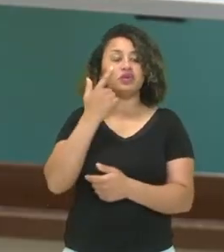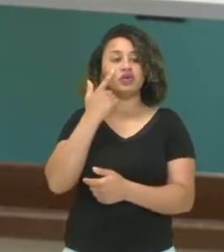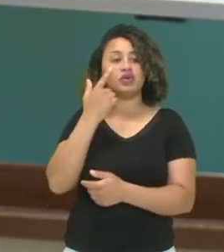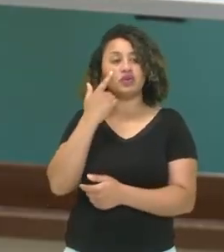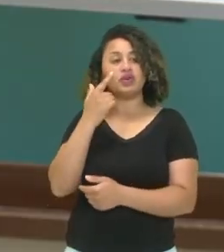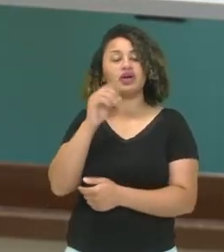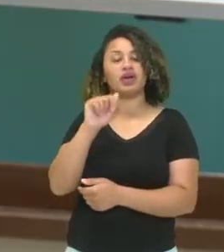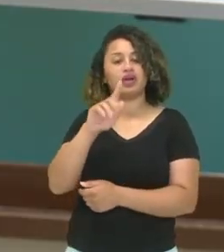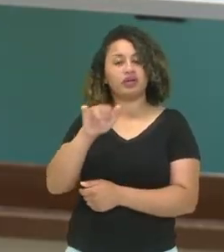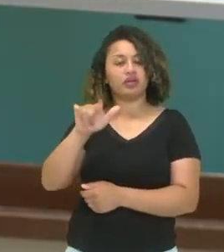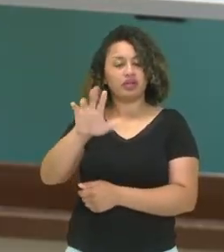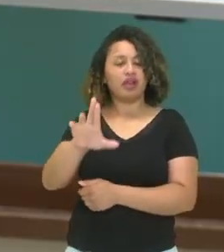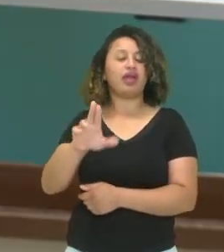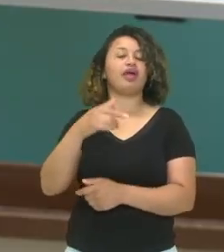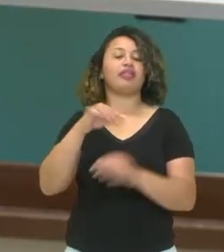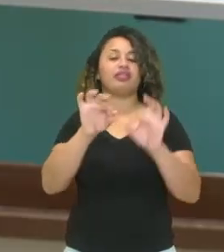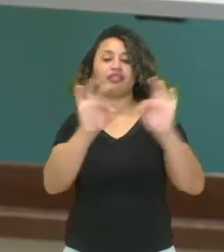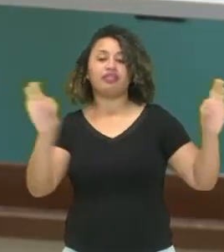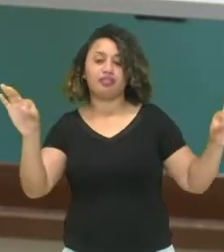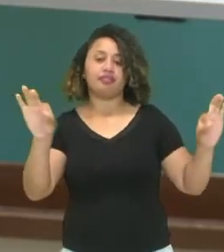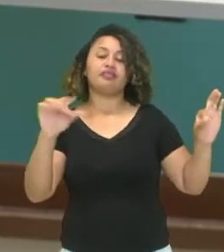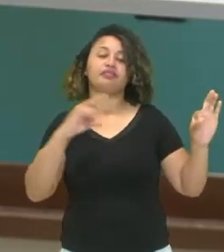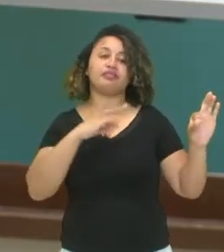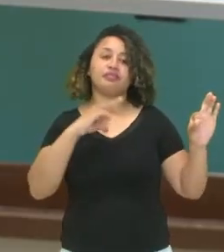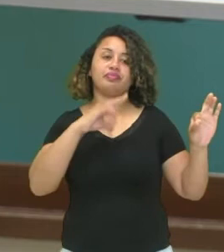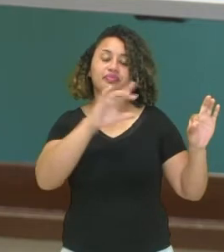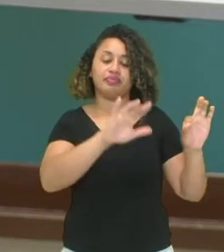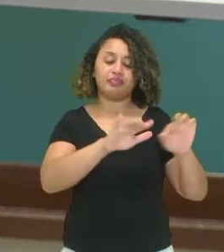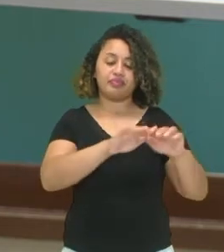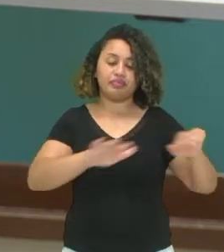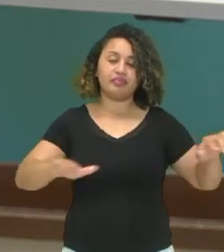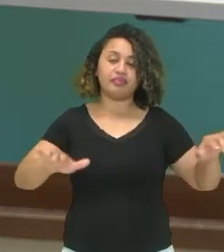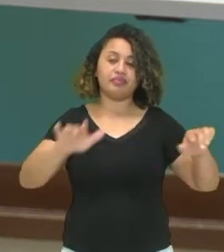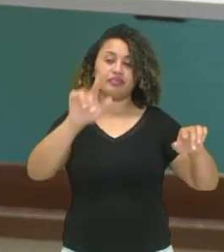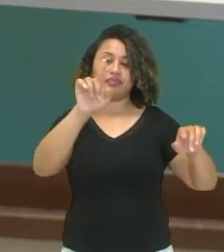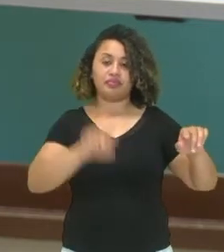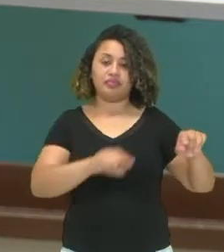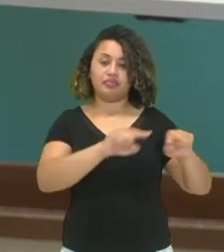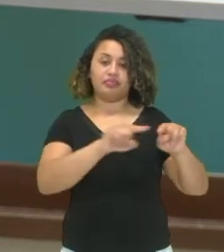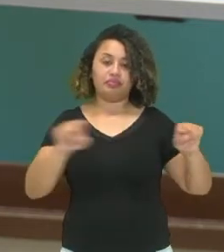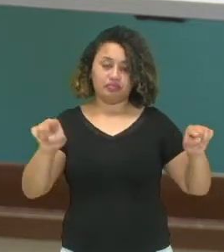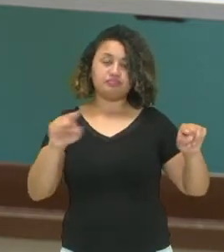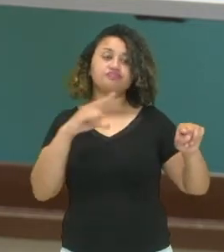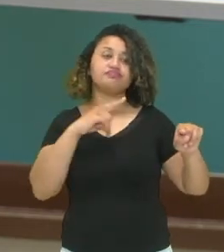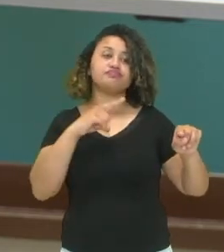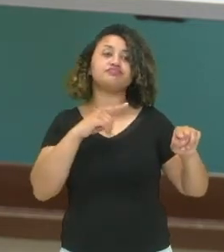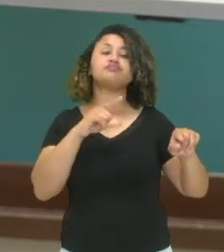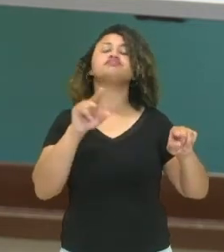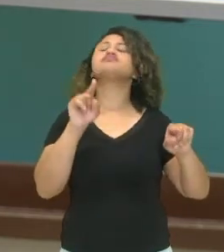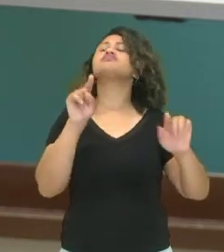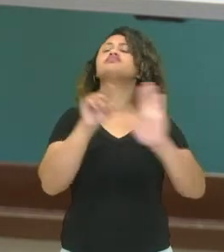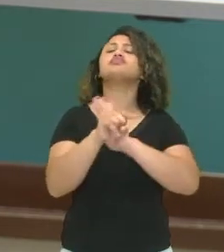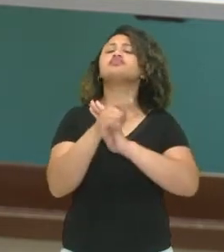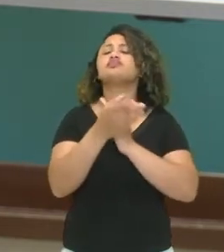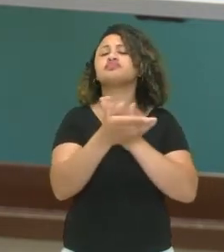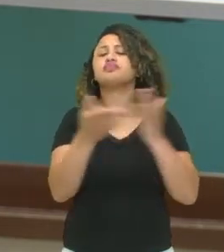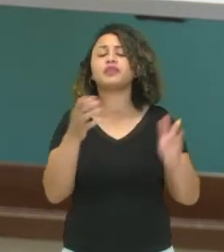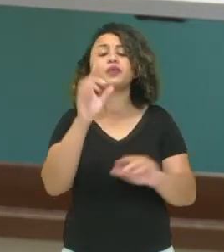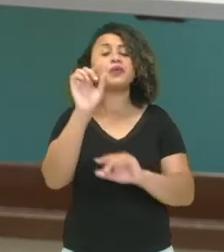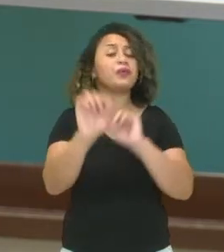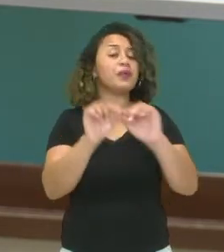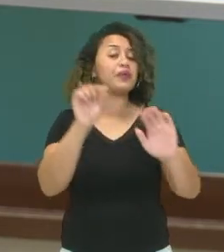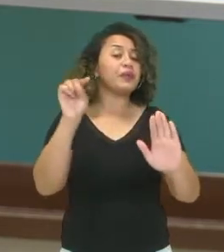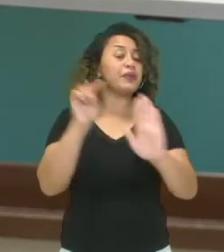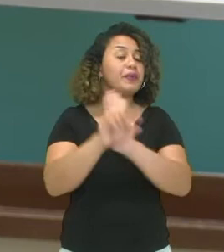uma reta que está localizado num plano cartesiano, tranquilo? E daí vem aquelas perguntas. Primeira pergunta,